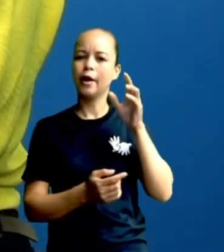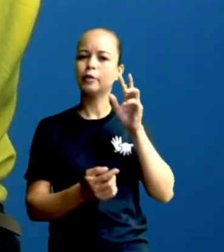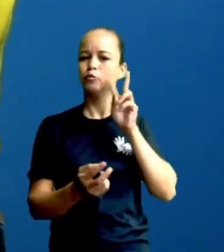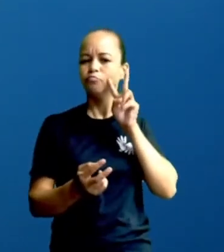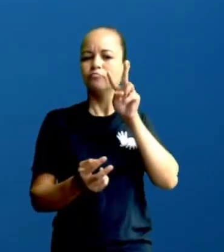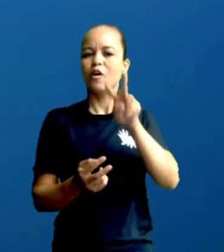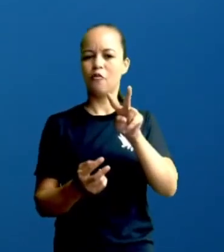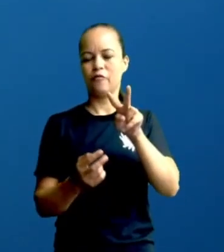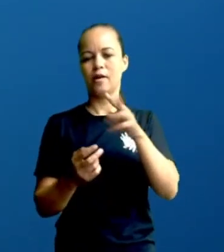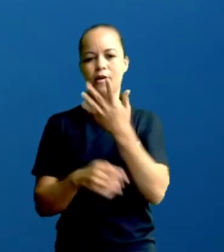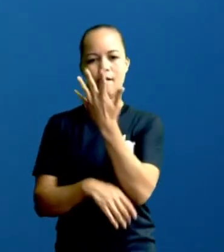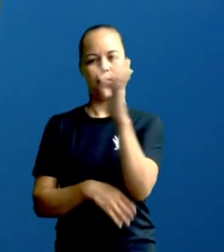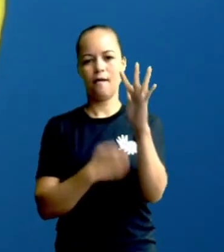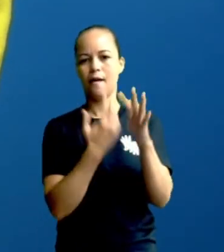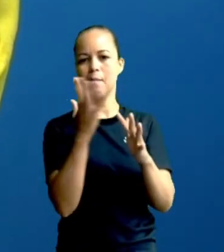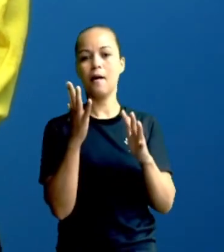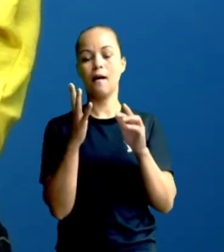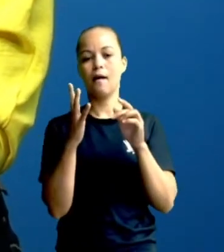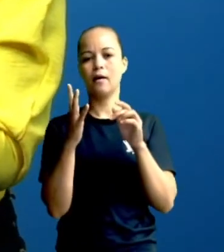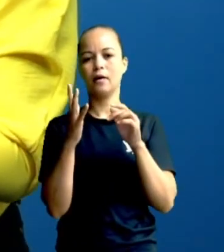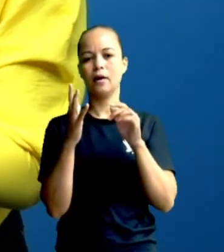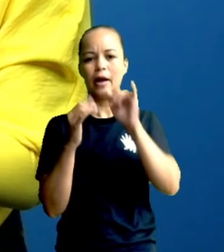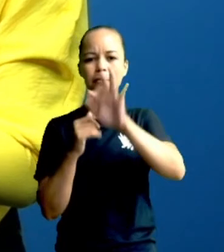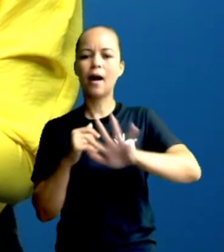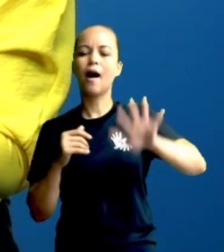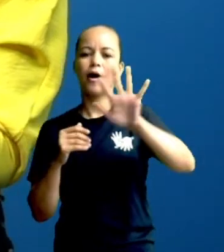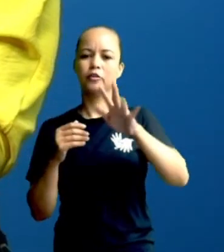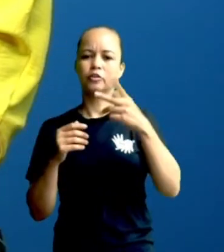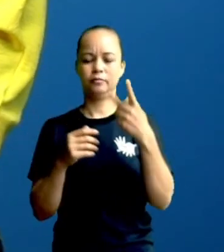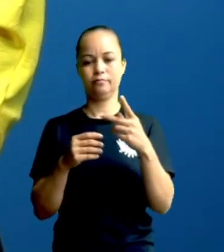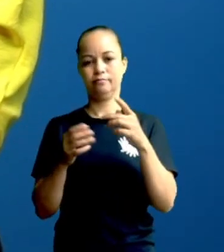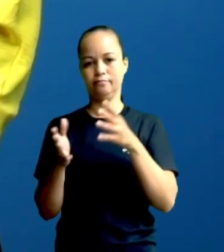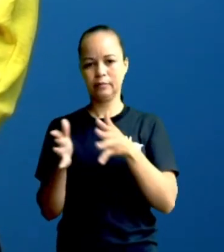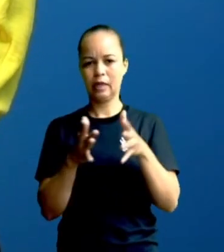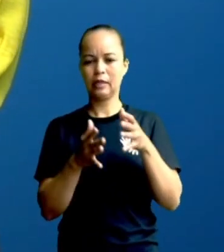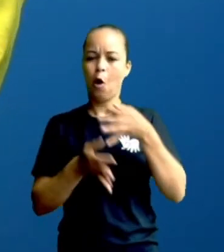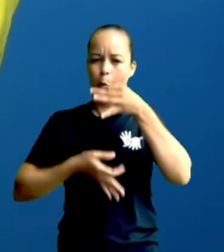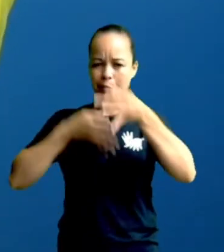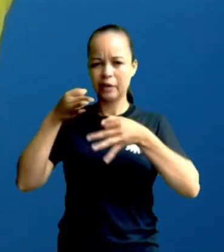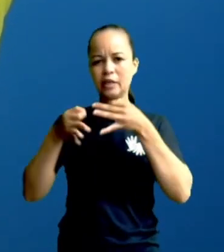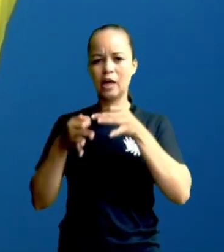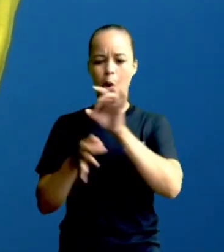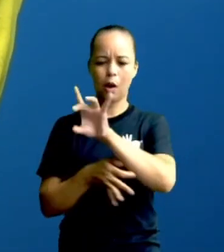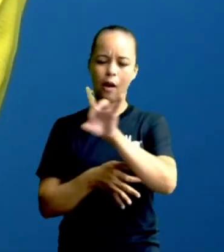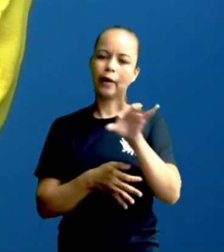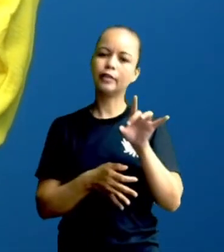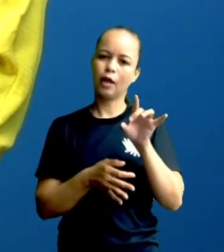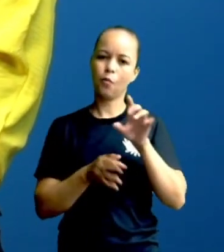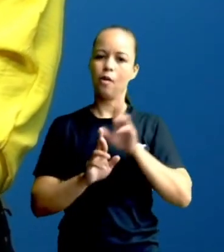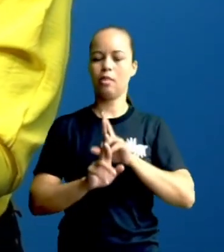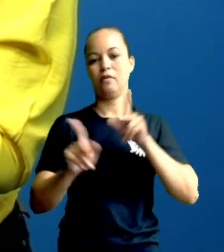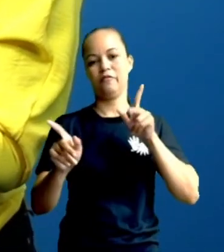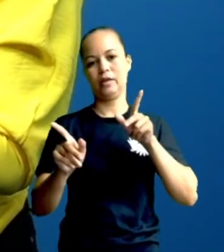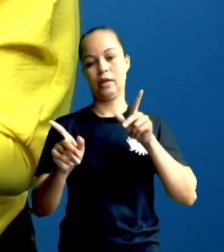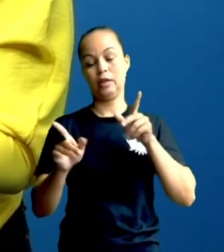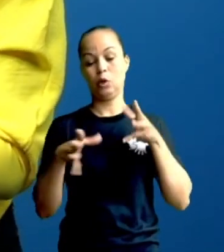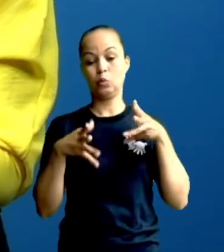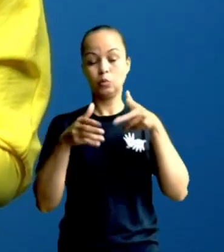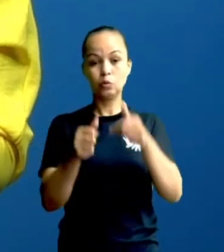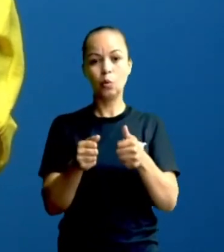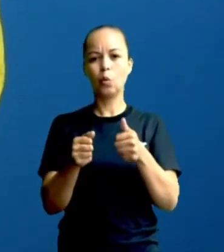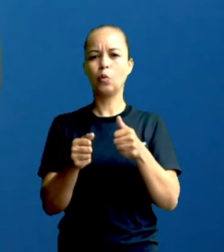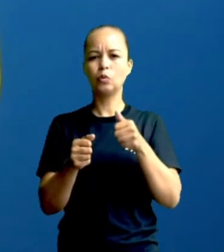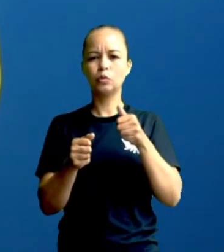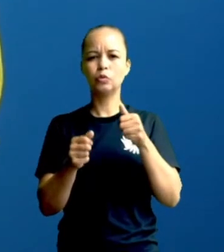Cada pessoa vai ter a sua opinião em cima daquela imagem, tá bom? Então, tudo é avaliado em cima